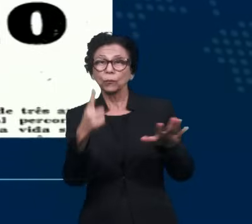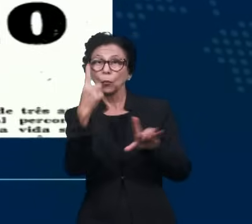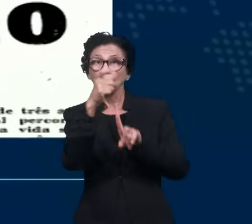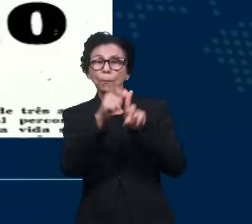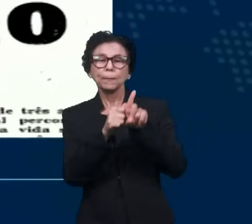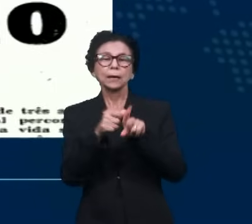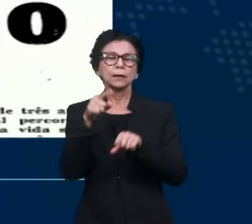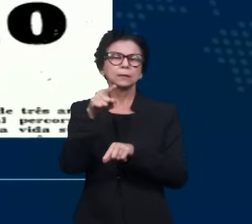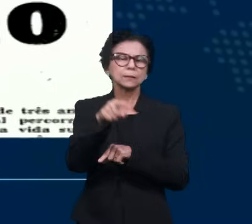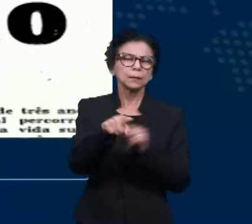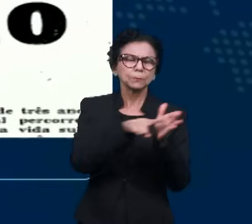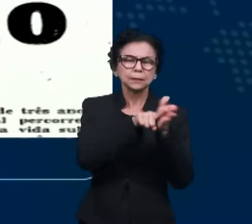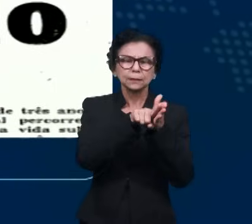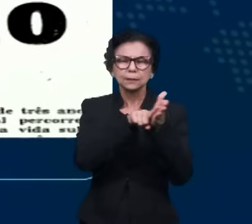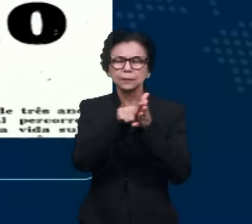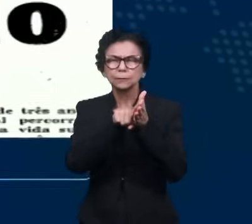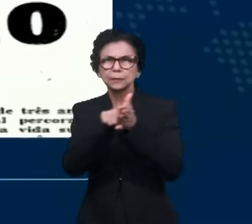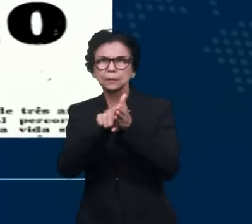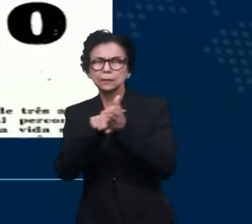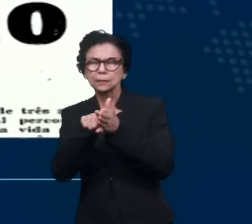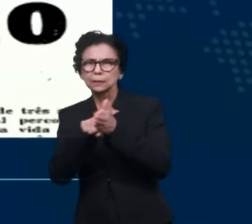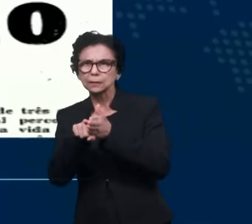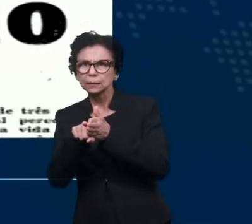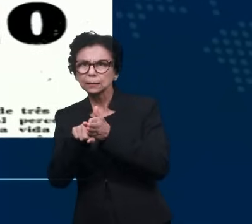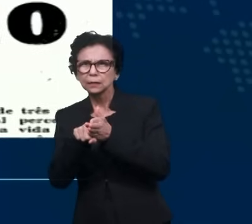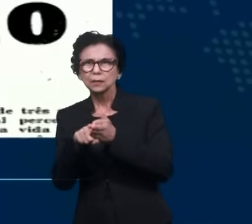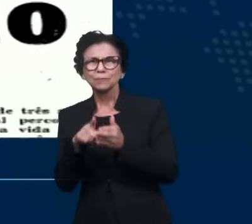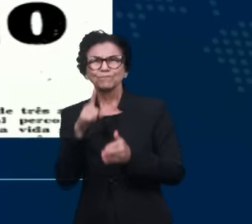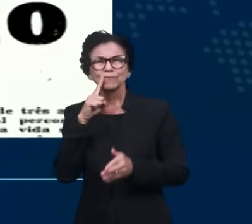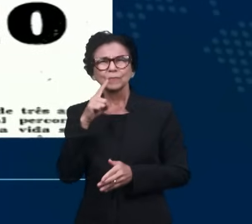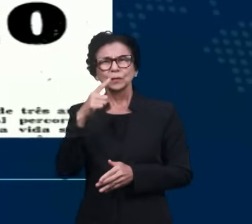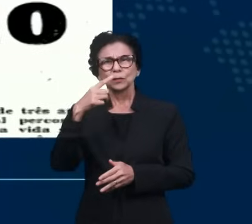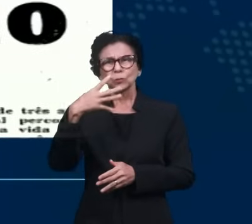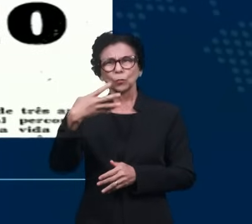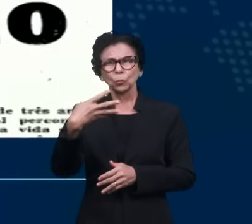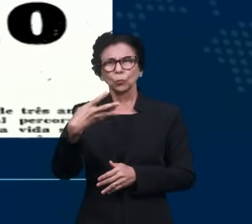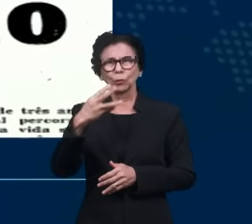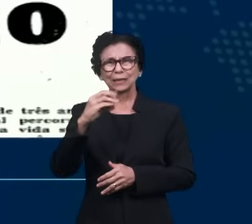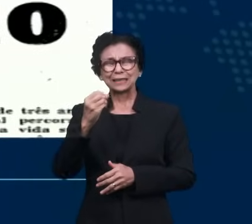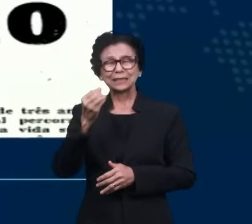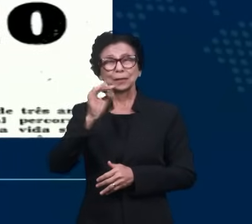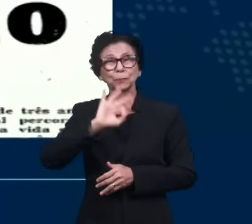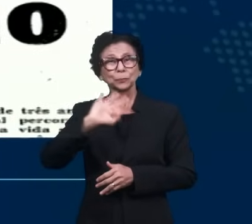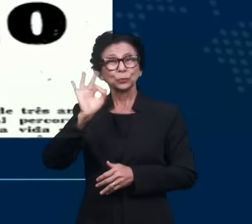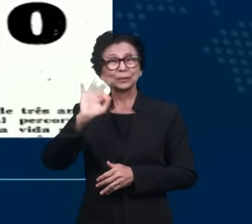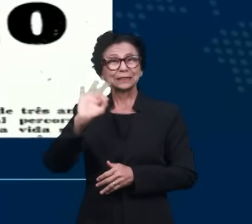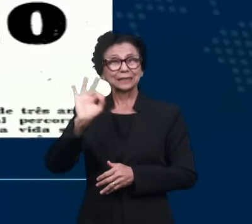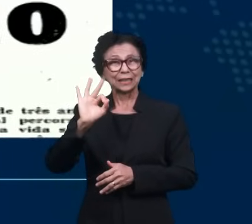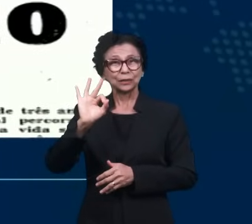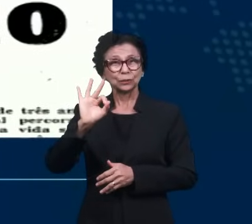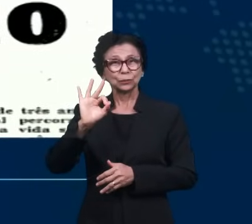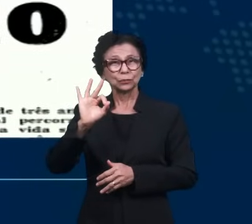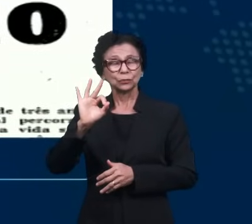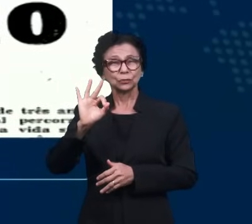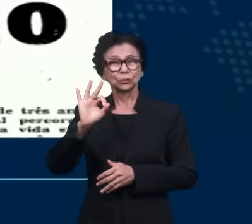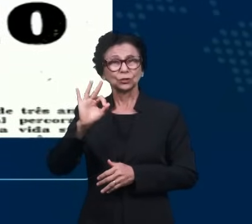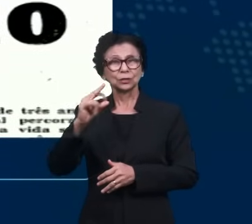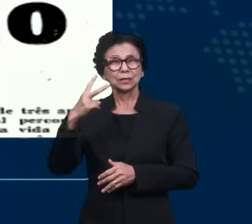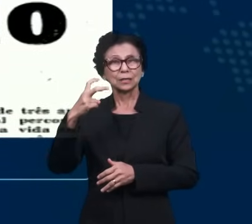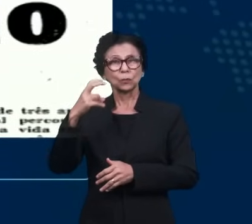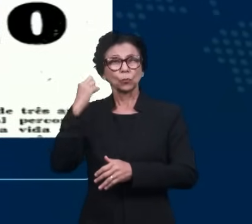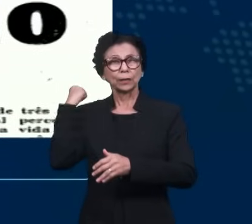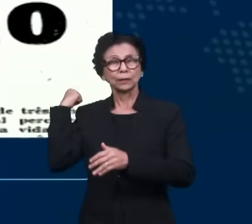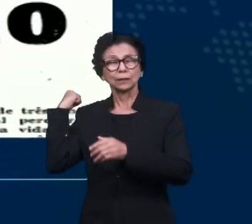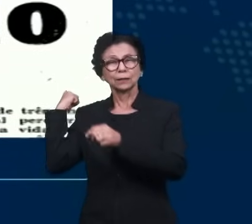conclusão que 40% dos seres vivos do mar, nos últimos 50 anos, já tinham